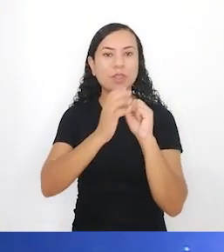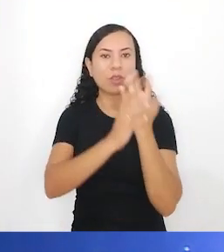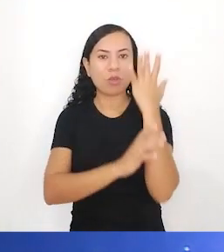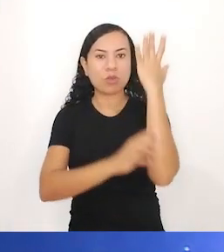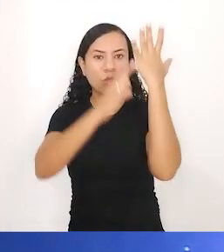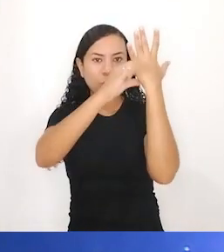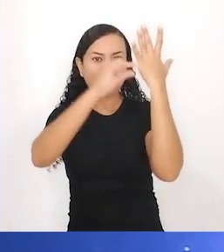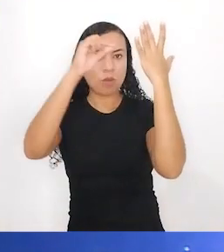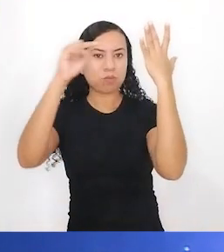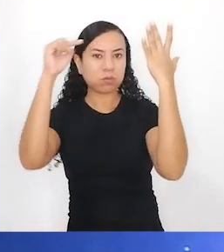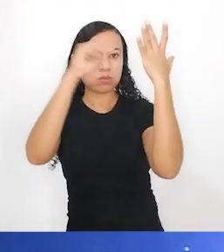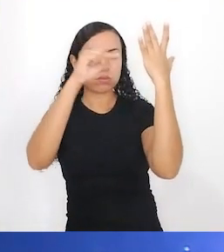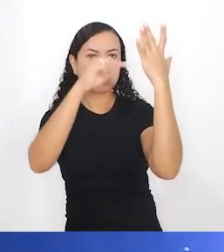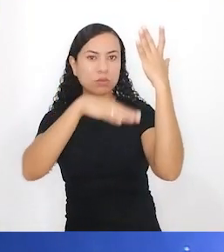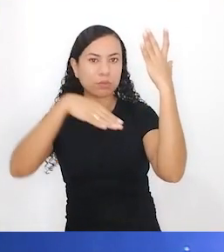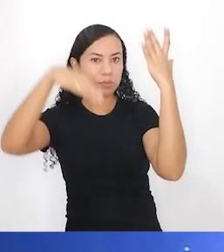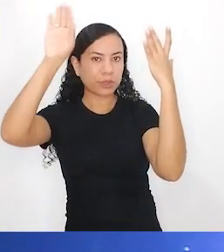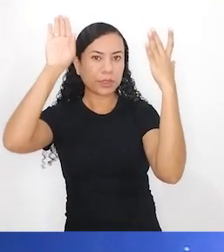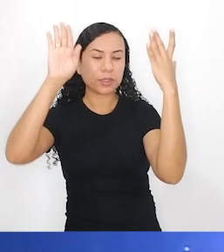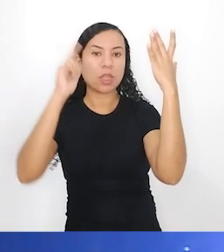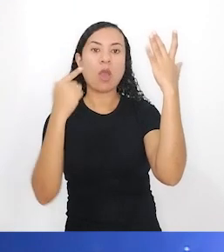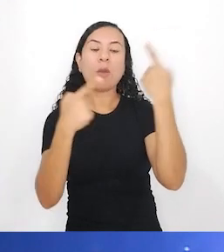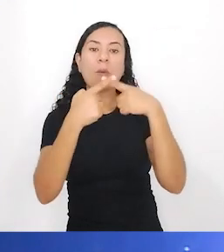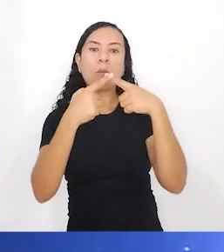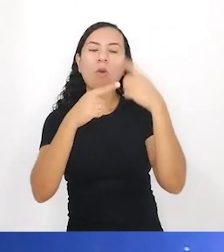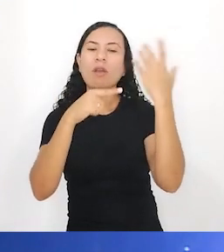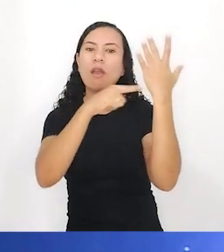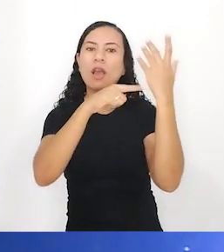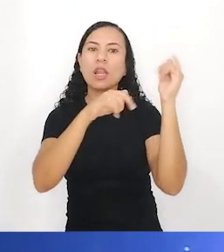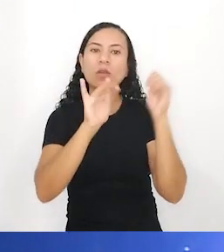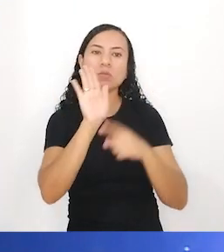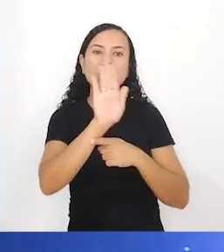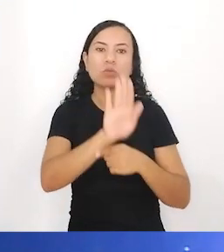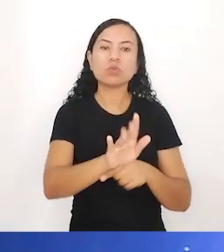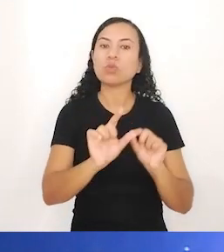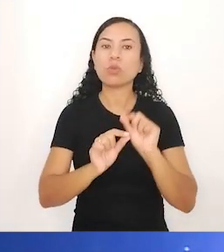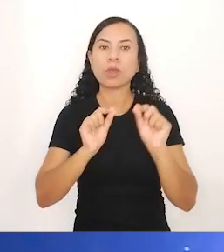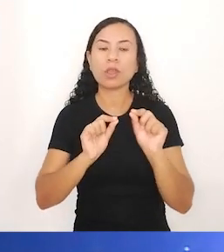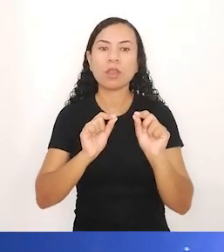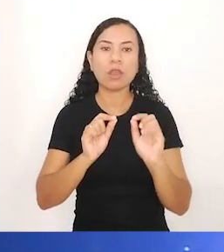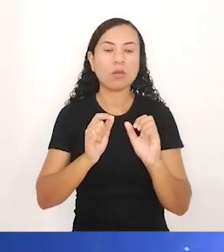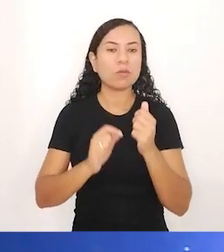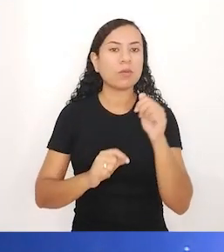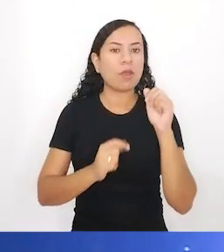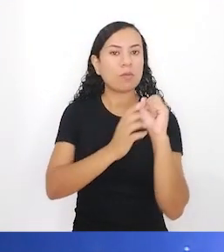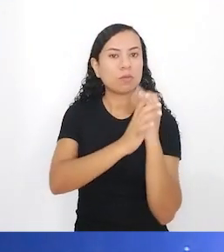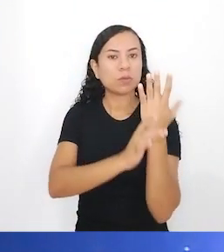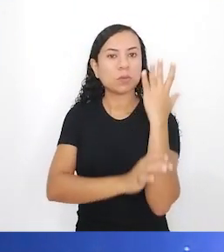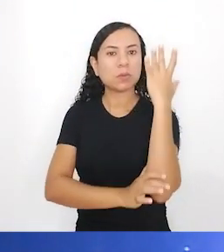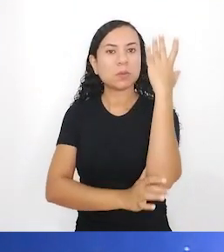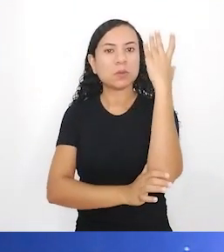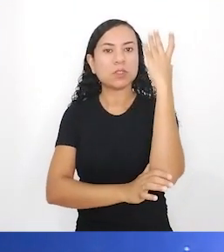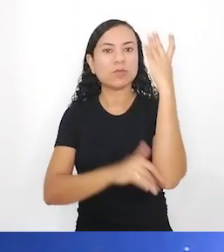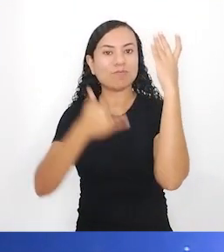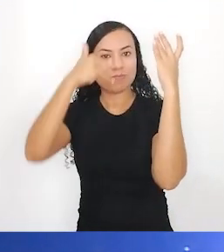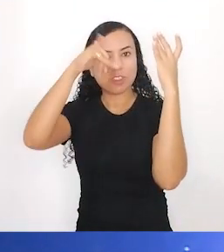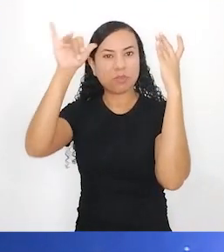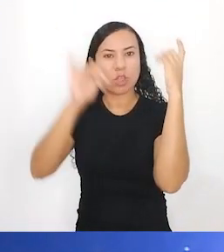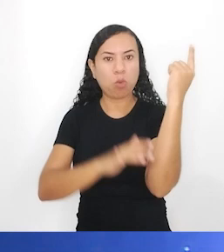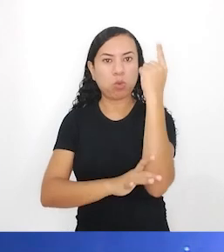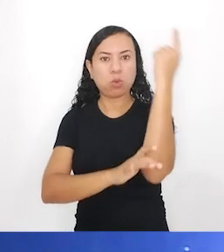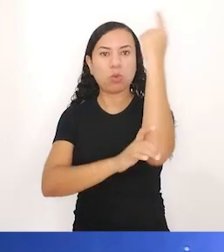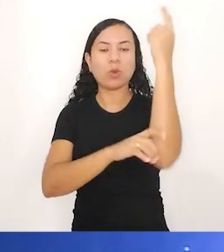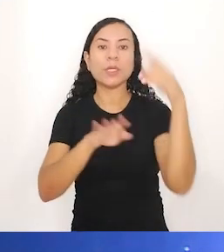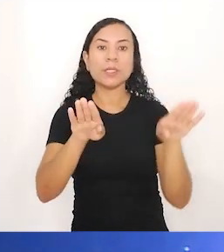na extremidade da raiz e do caule. Ela inibe o crescimento da planta e provoca a dormência das gemas e das sementes.